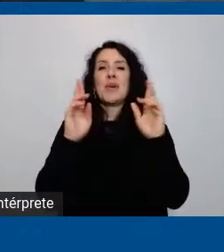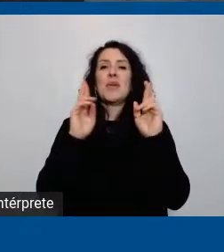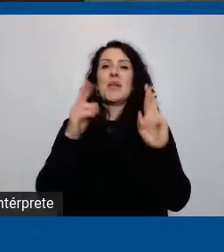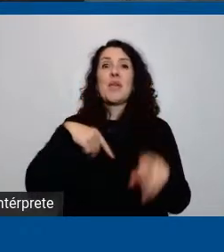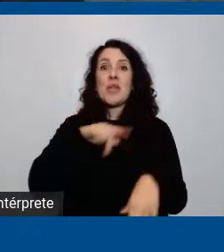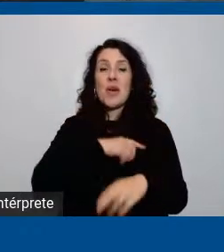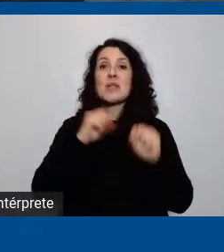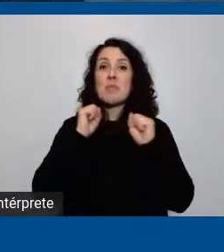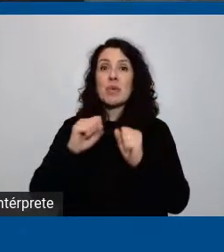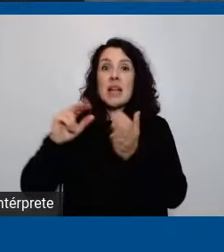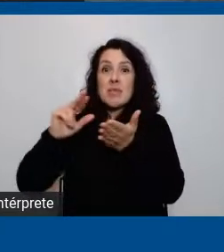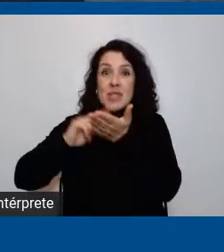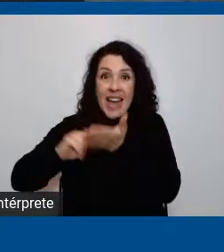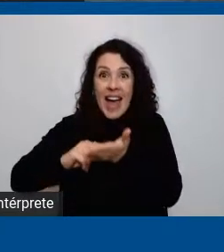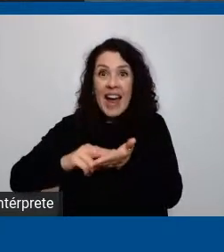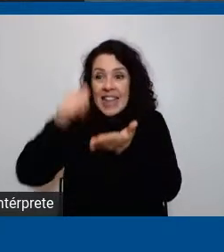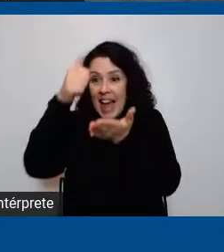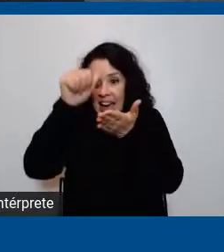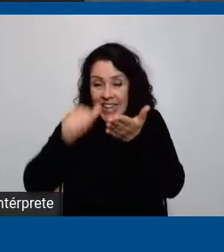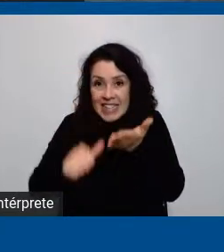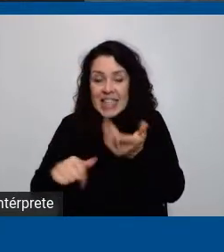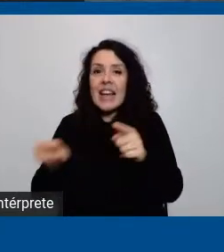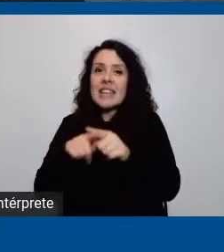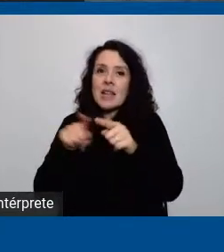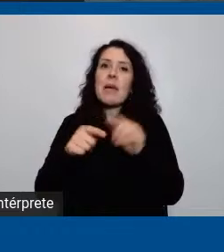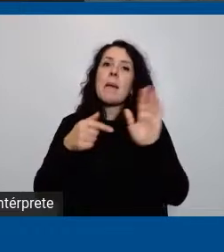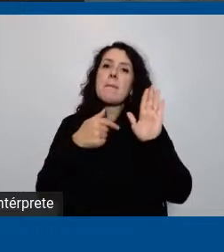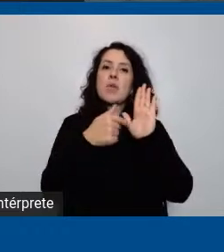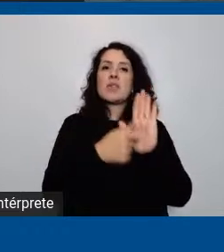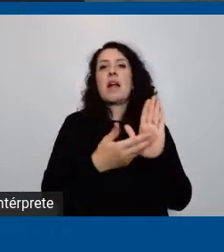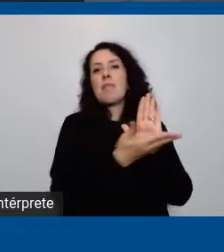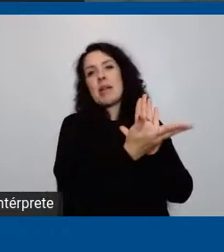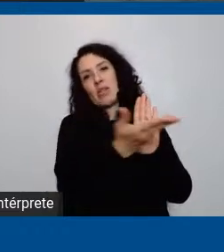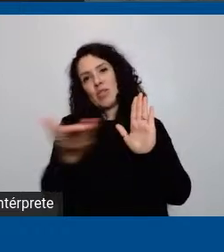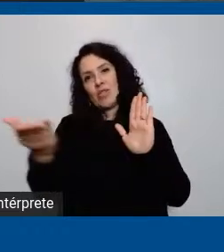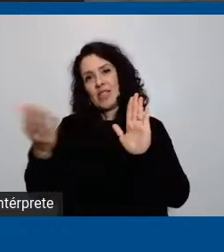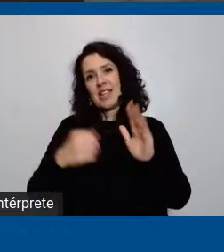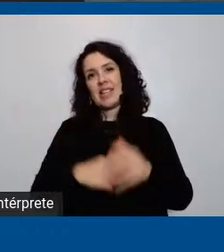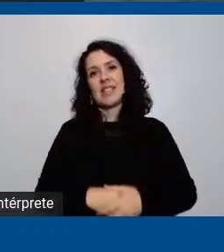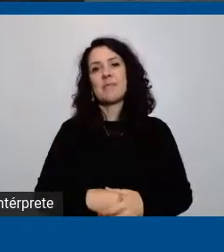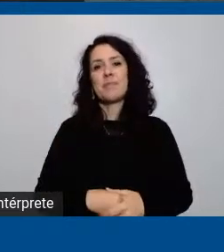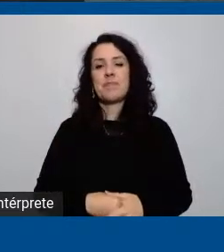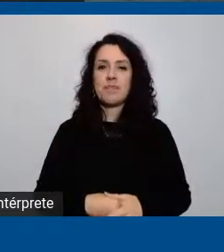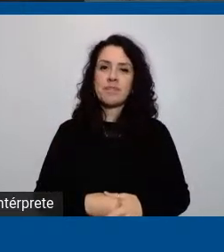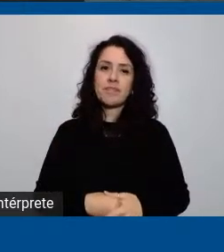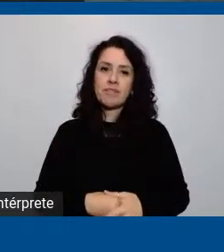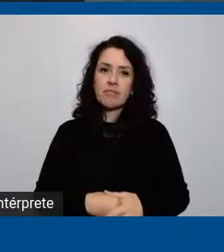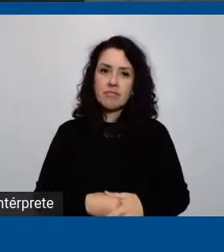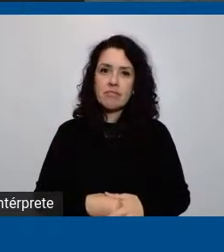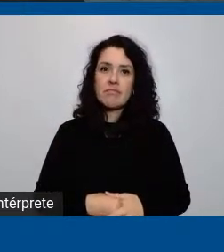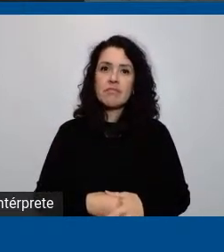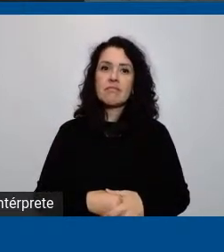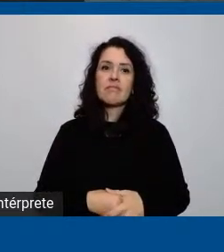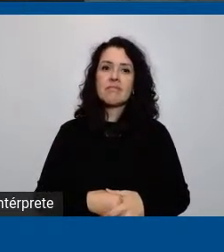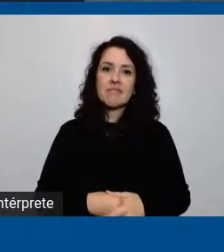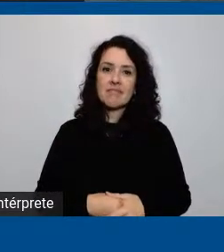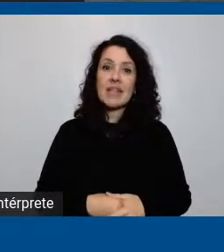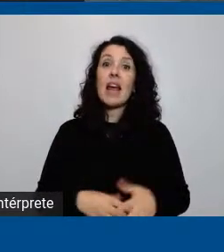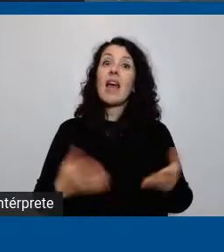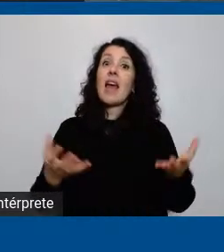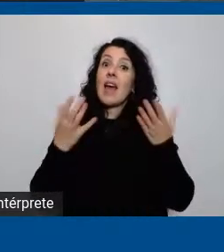essa correspondência também e disponibilizá-la para todo mundo, né? Helena? Eu só queria fazer